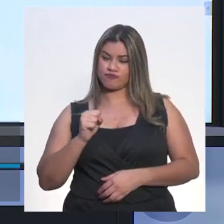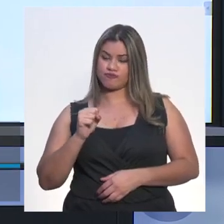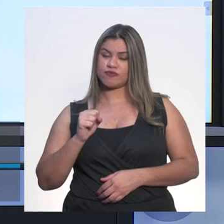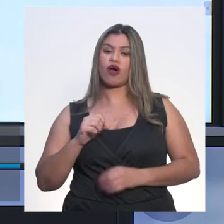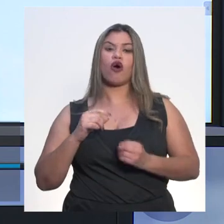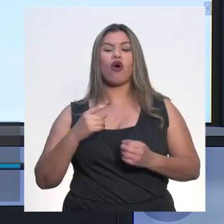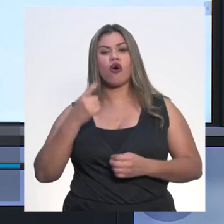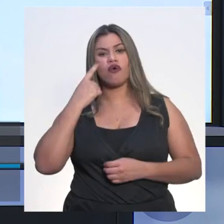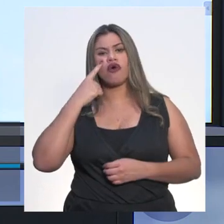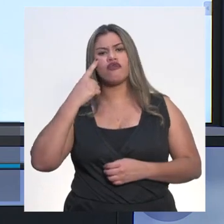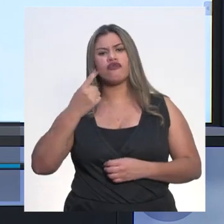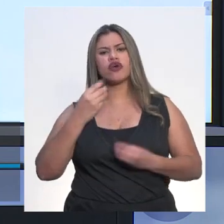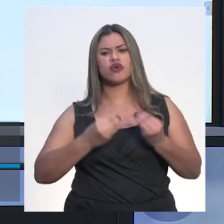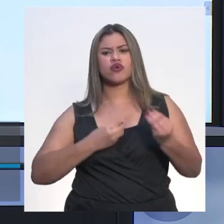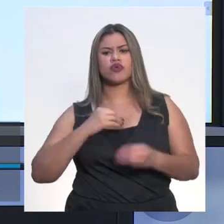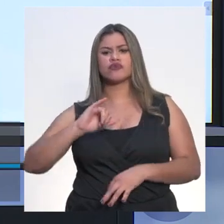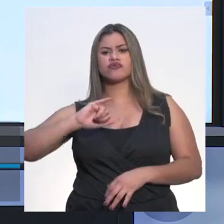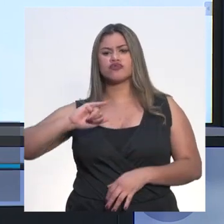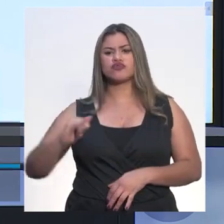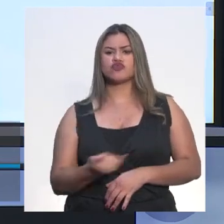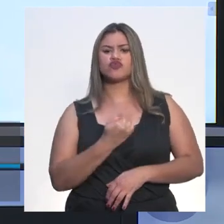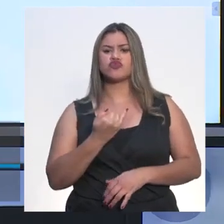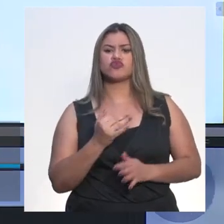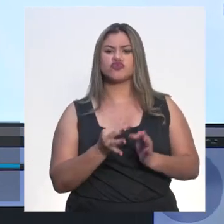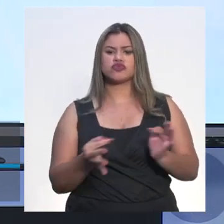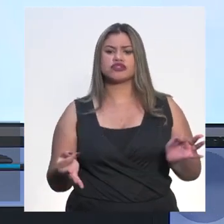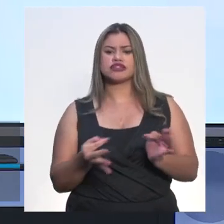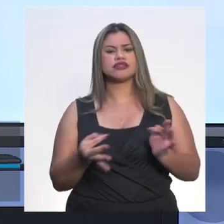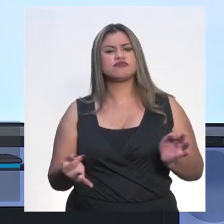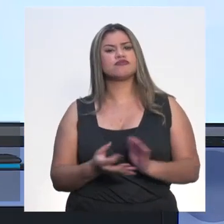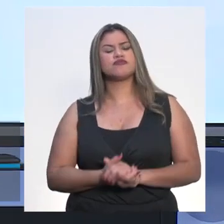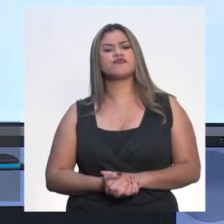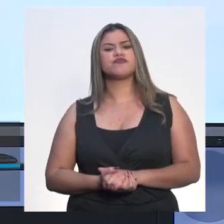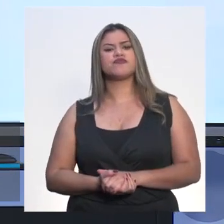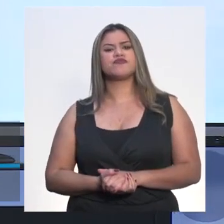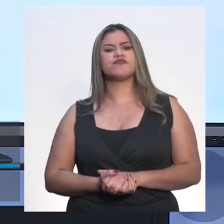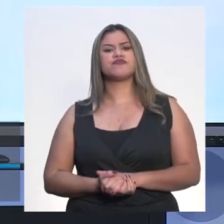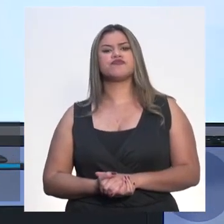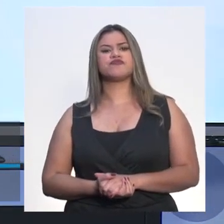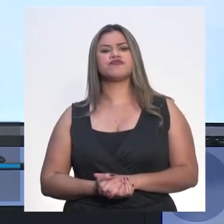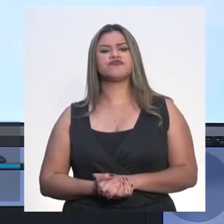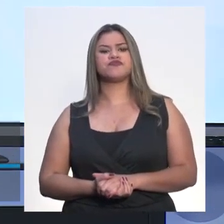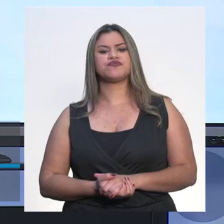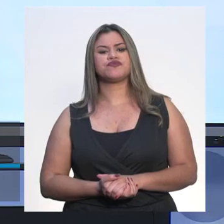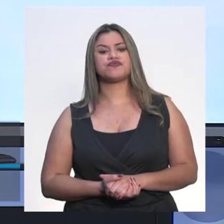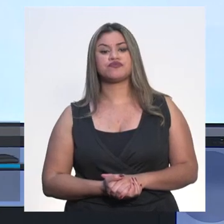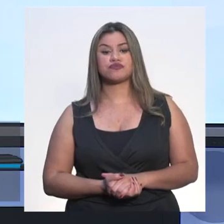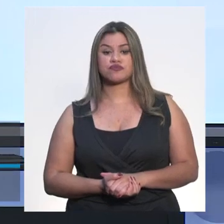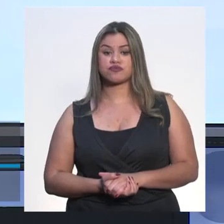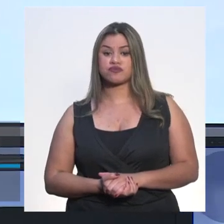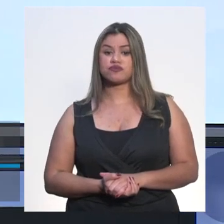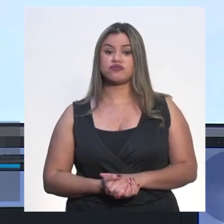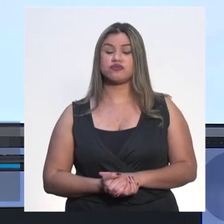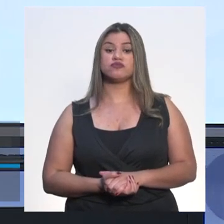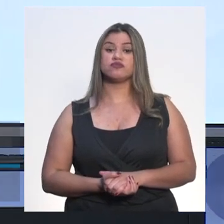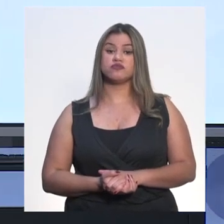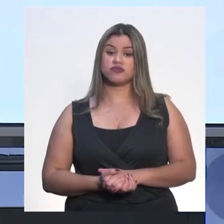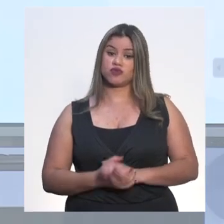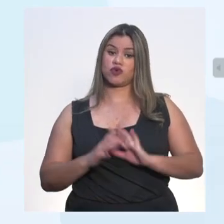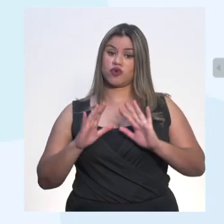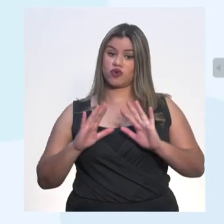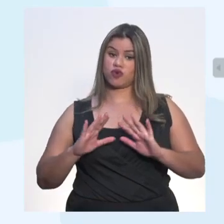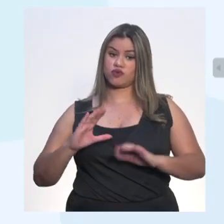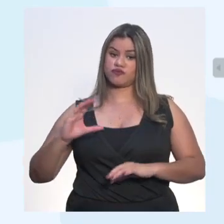a ideia de juro simples. Então, o que o exercício traz para a gente? Ele traz uma informação que a gente chama de